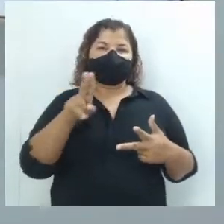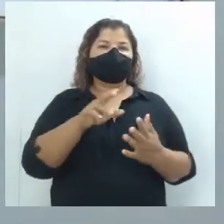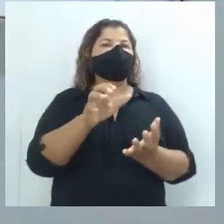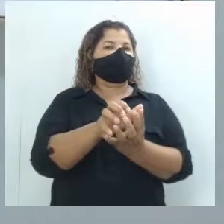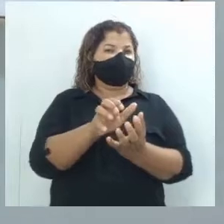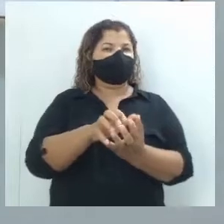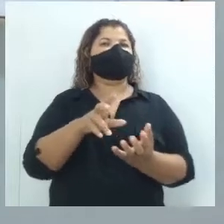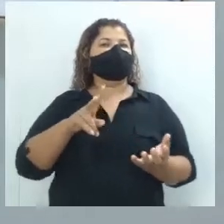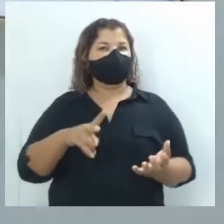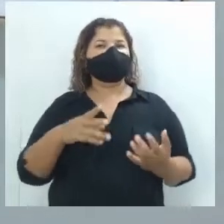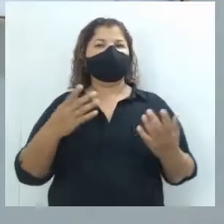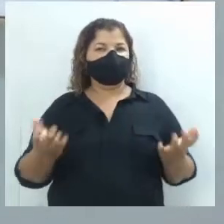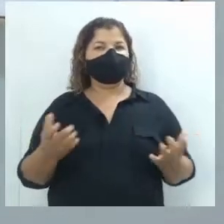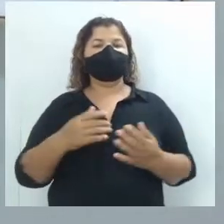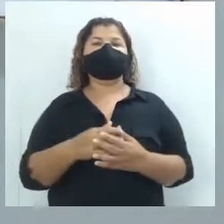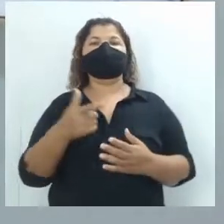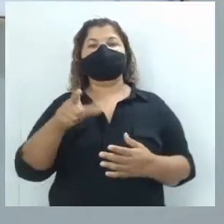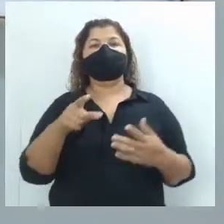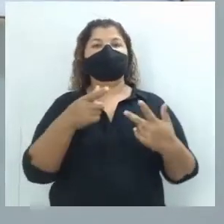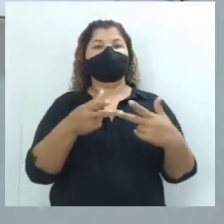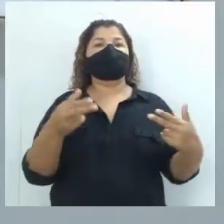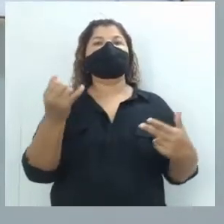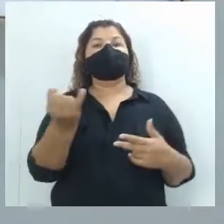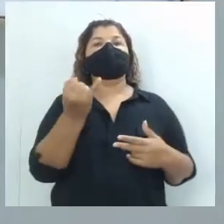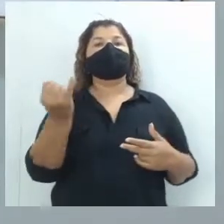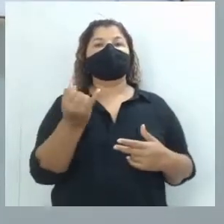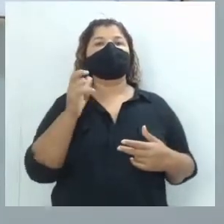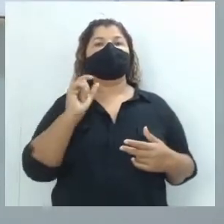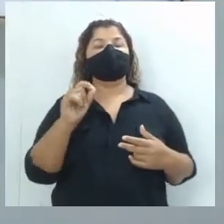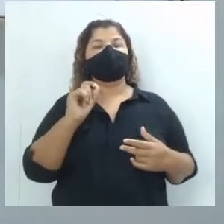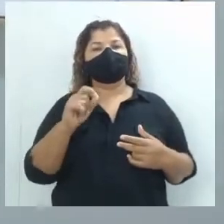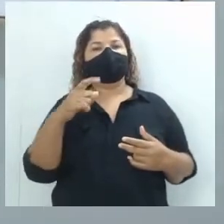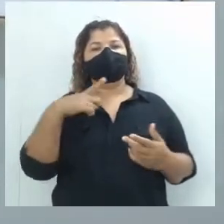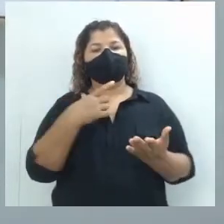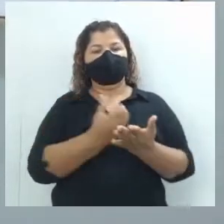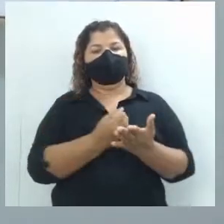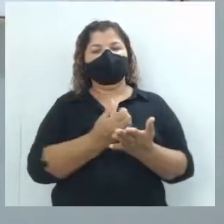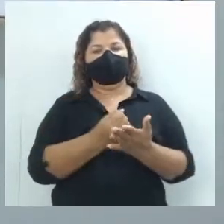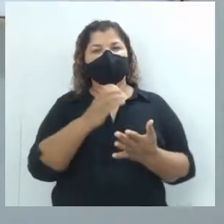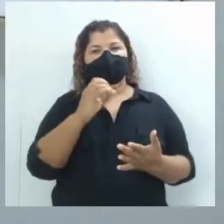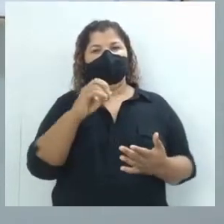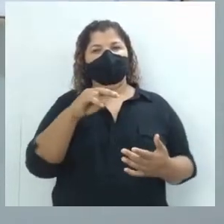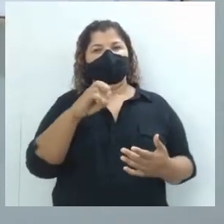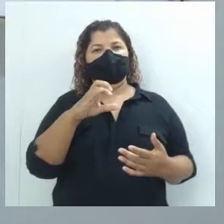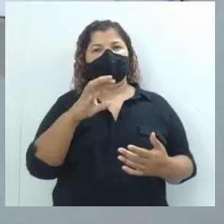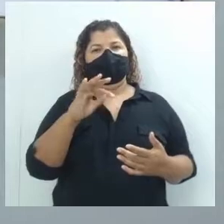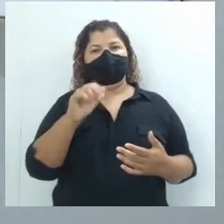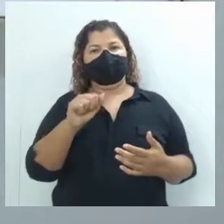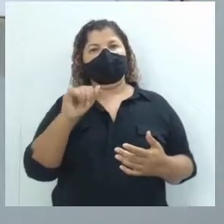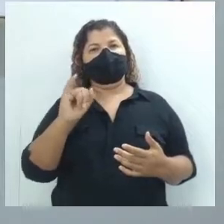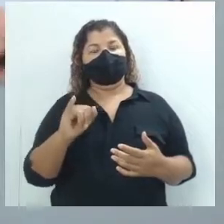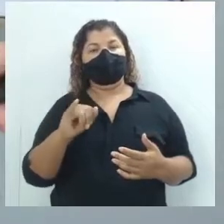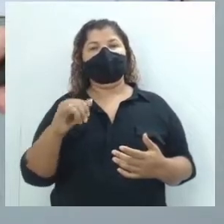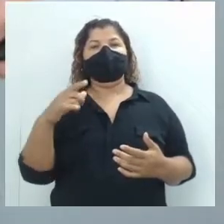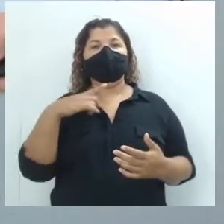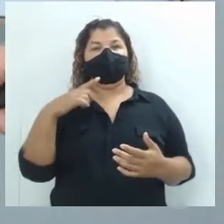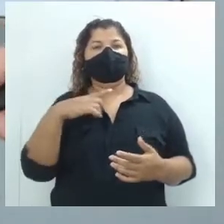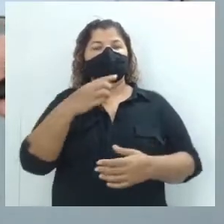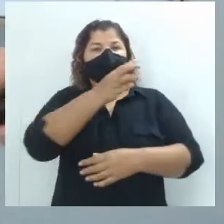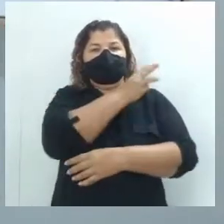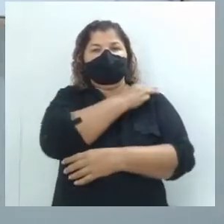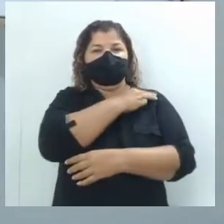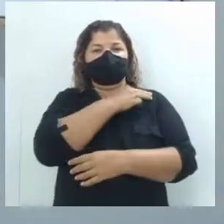EducaPE. Outra coisa importante para lembrar a vocês é do nosso aplicativo Conecta Aí. Se você é terceiranista e está chegando agora